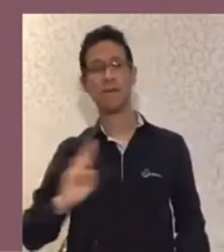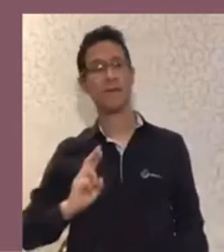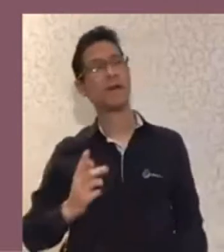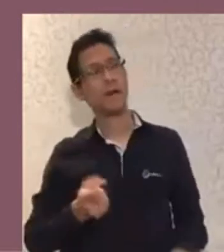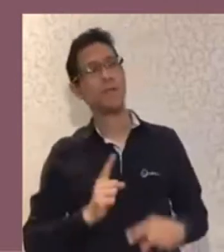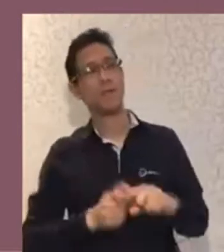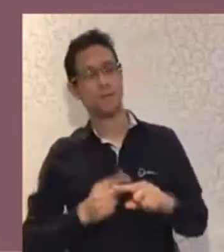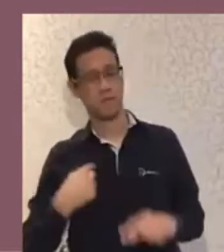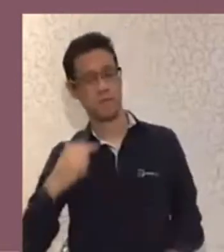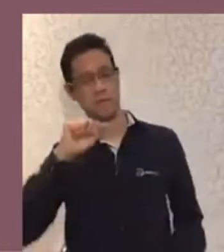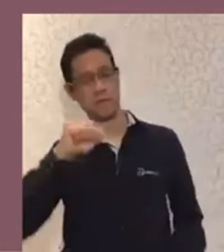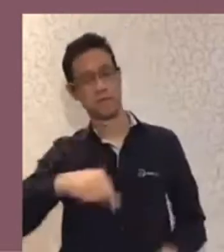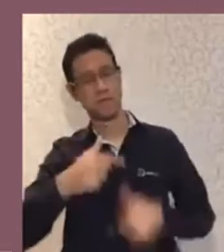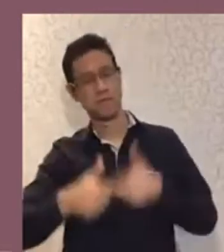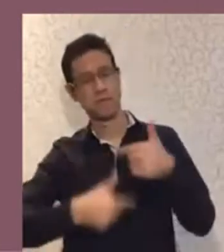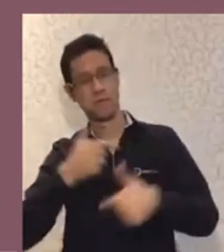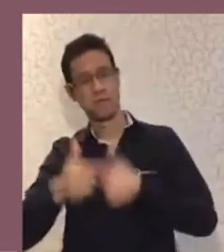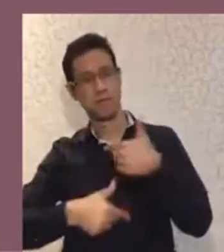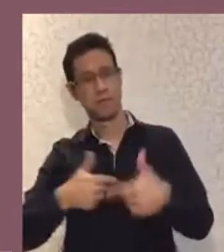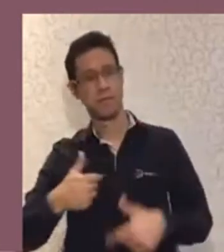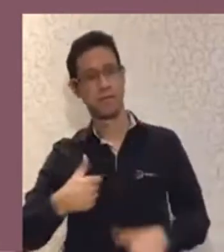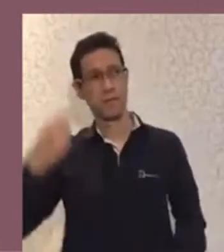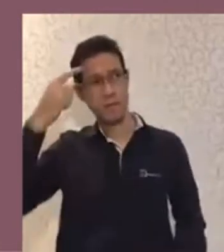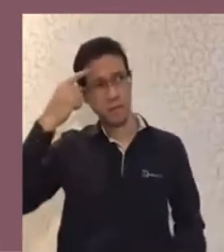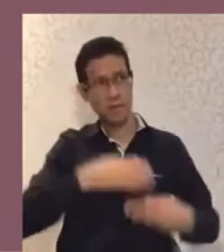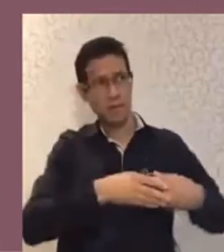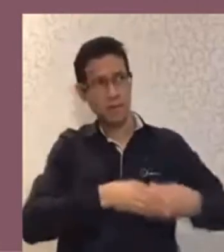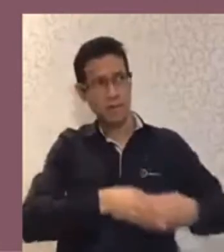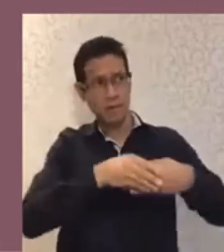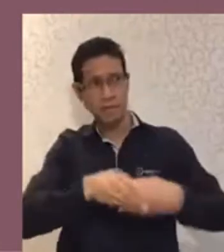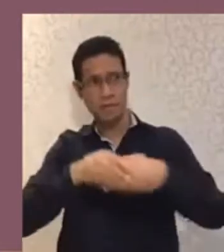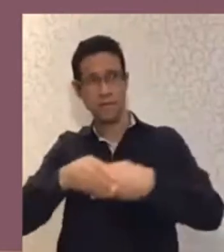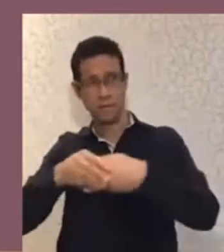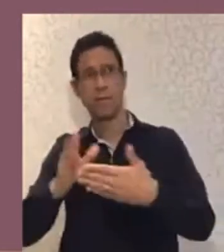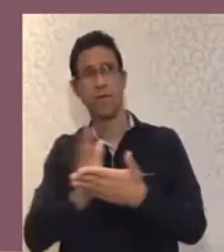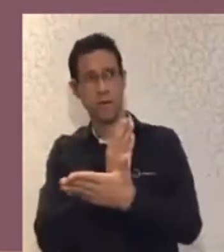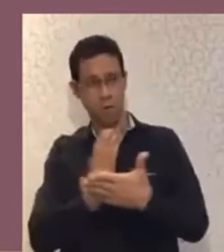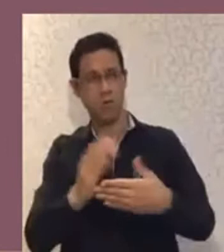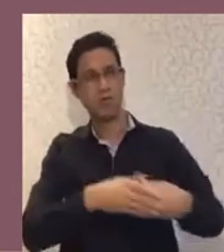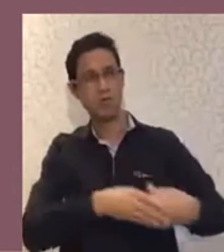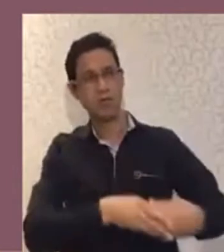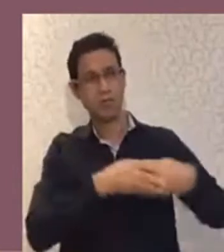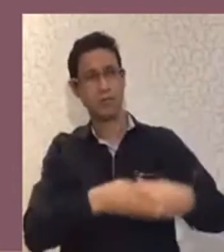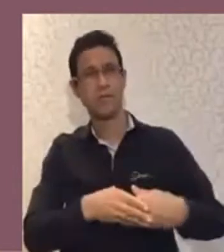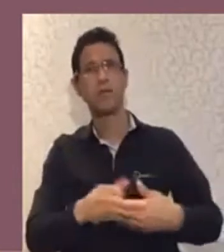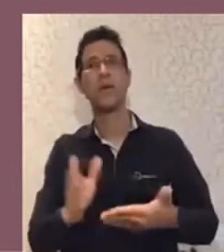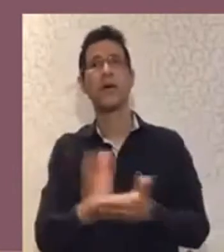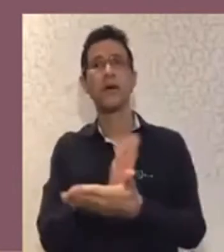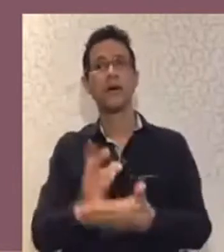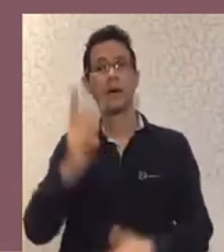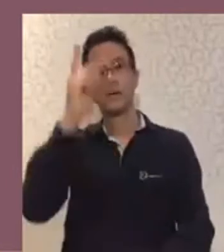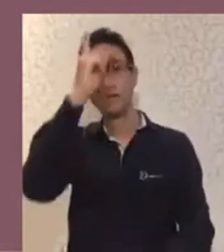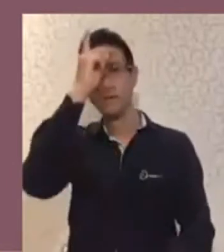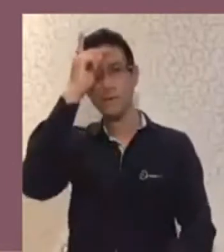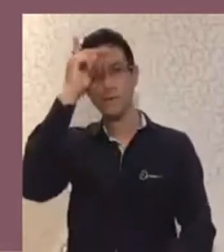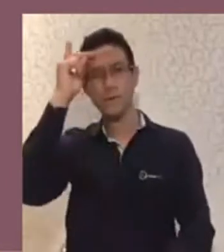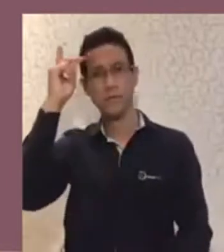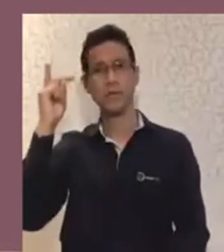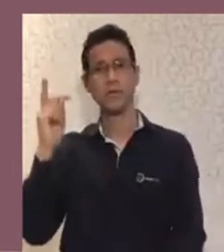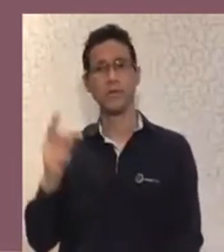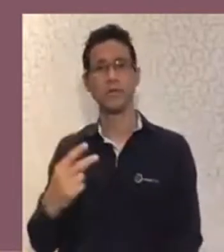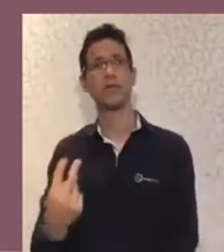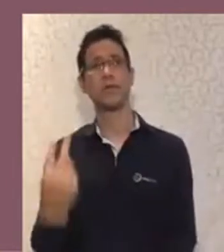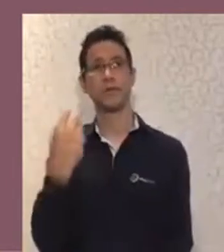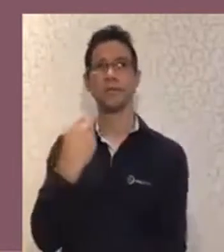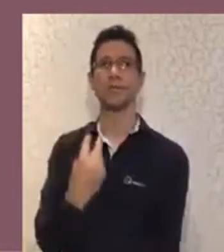trabalhar, eu cumprimentava as pessoas que passavam, e algumas pessoas, elas me olhavam,